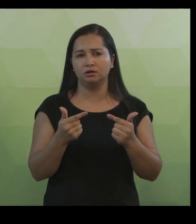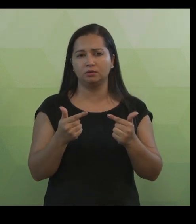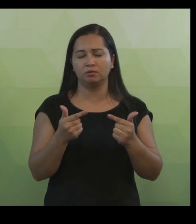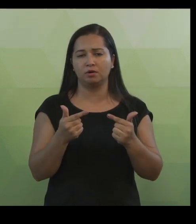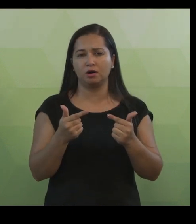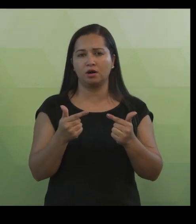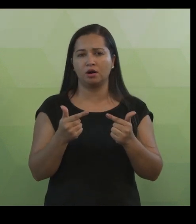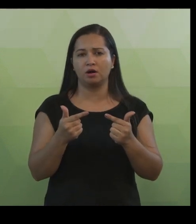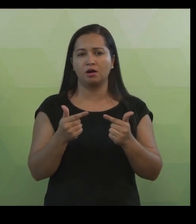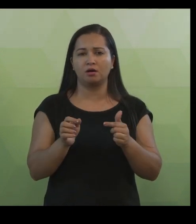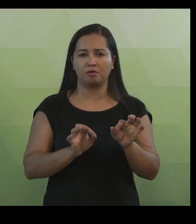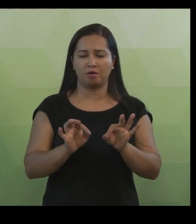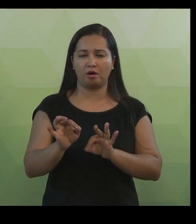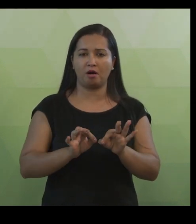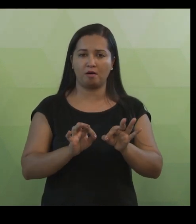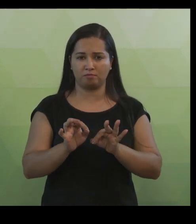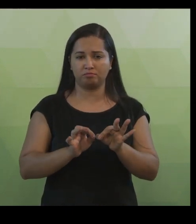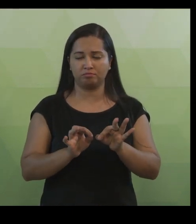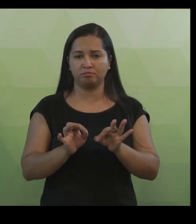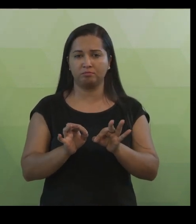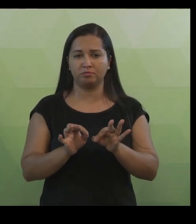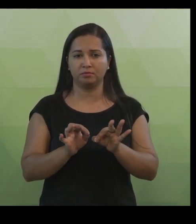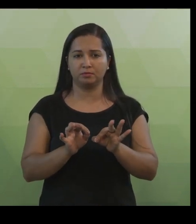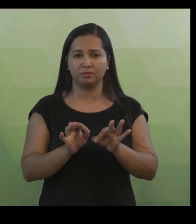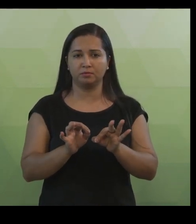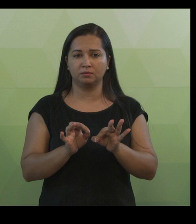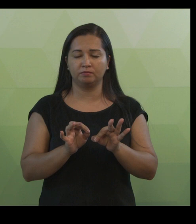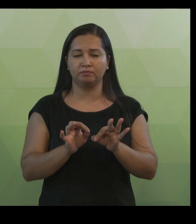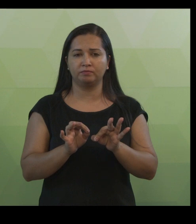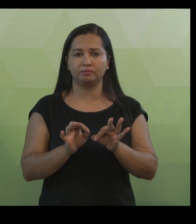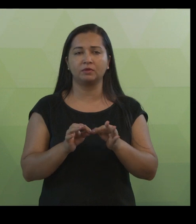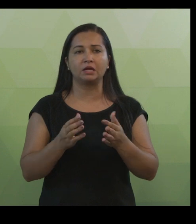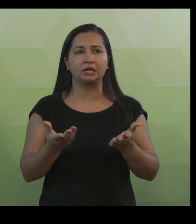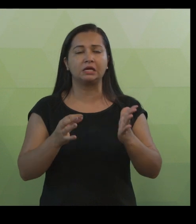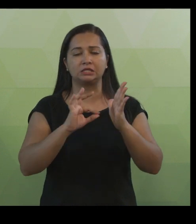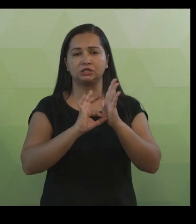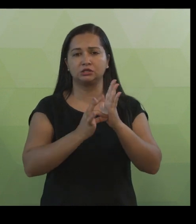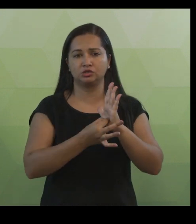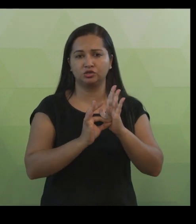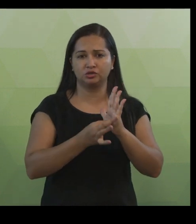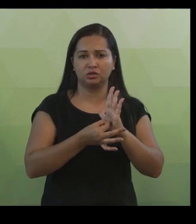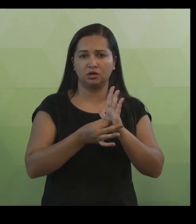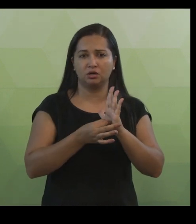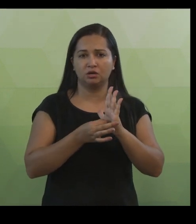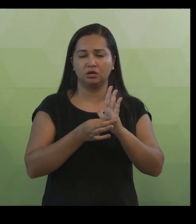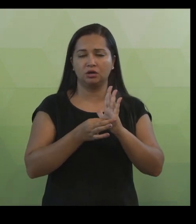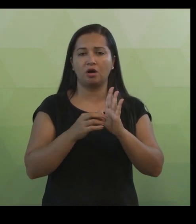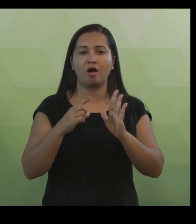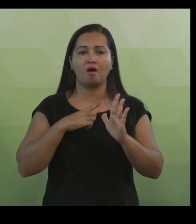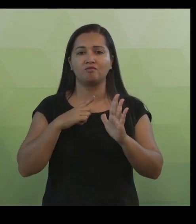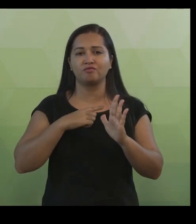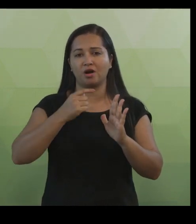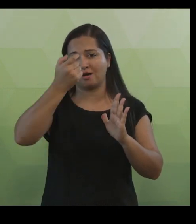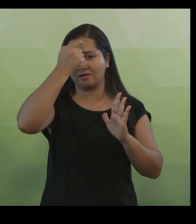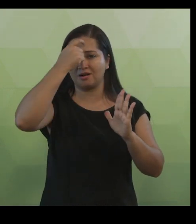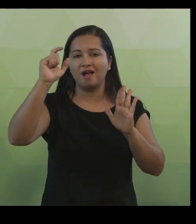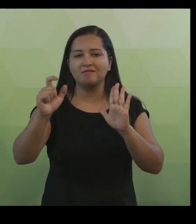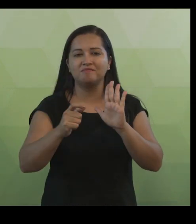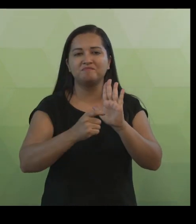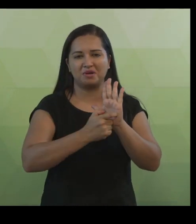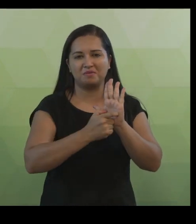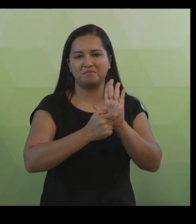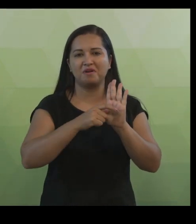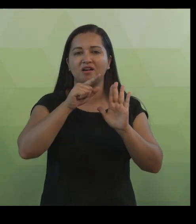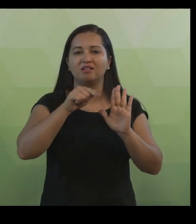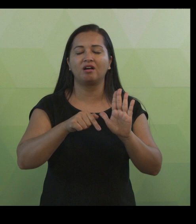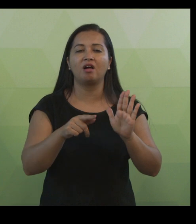linguagens de programação, como o C++, onde a memória dinâmica é alocada explicitamente, em Java a alocação e a desalocação